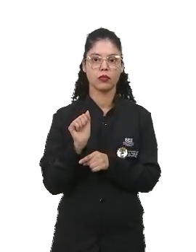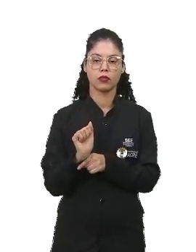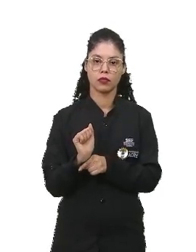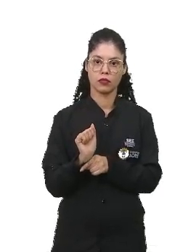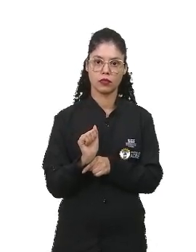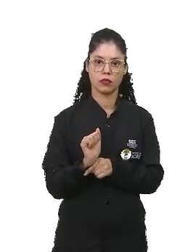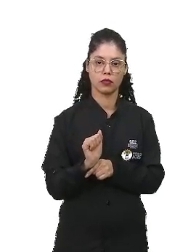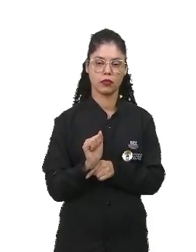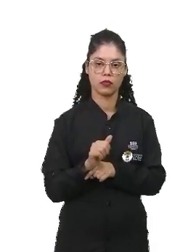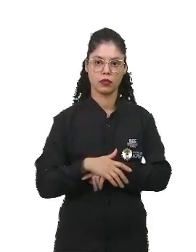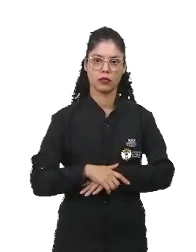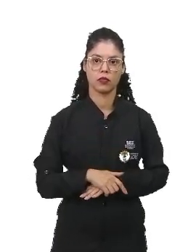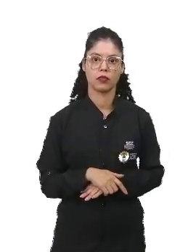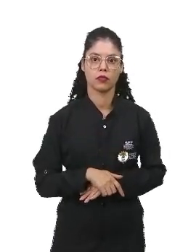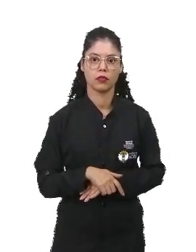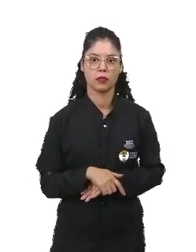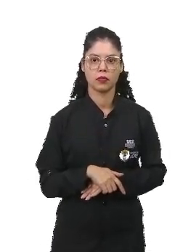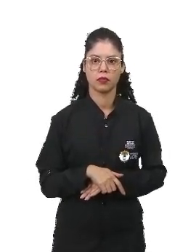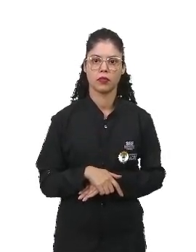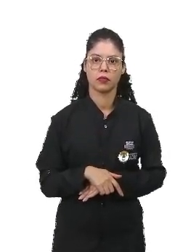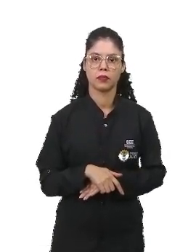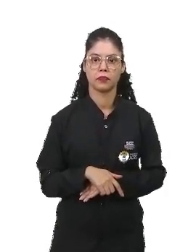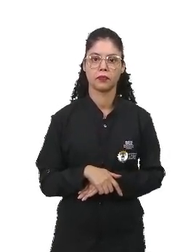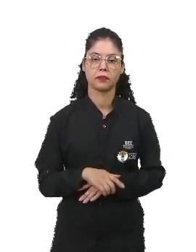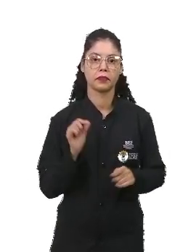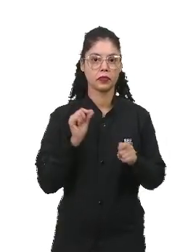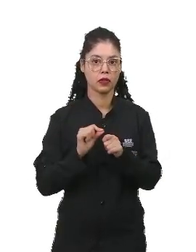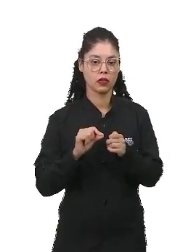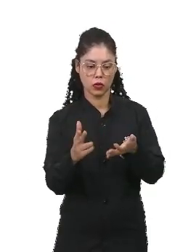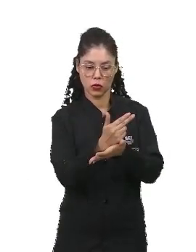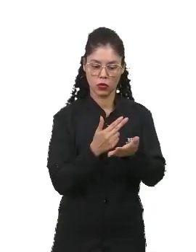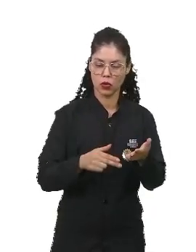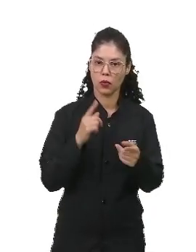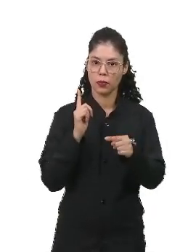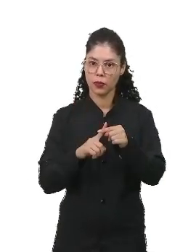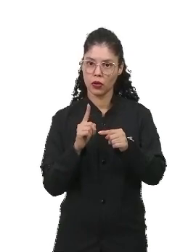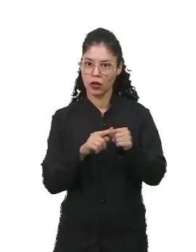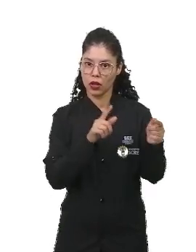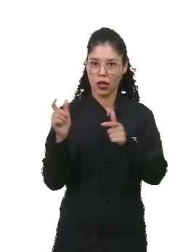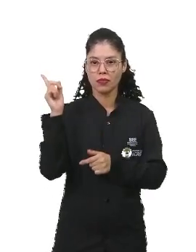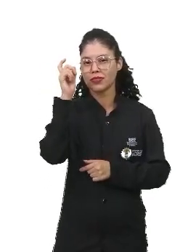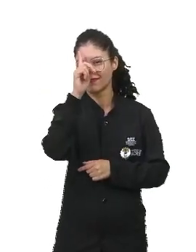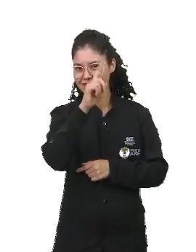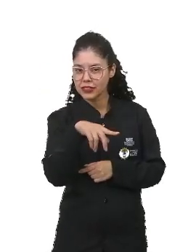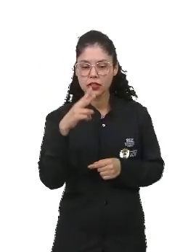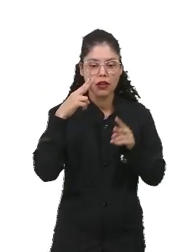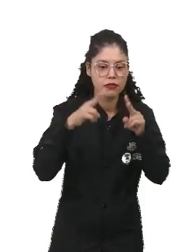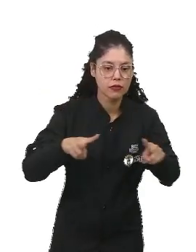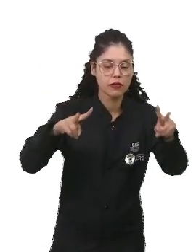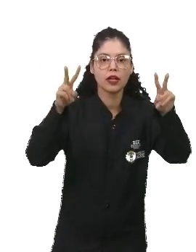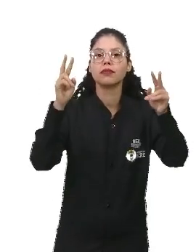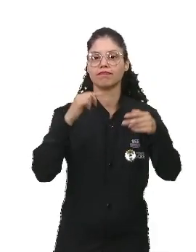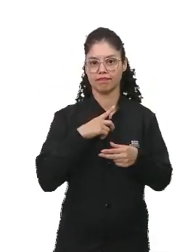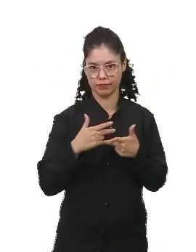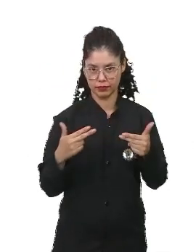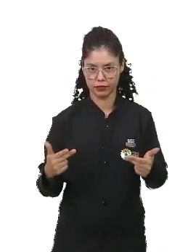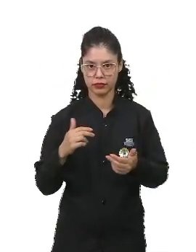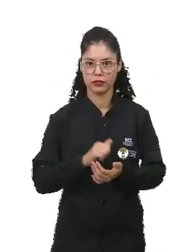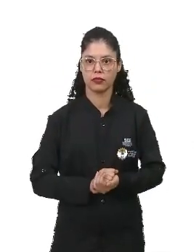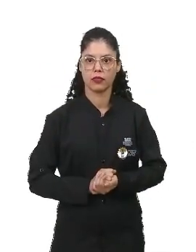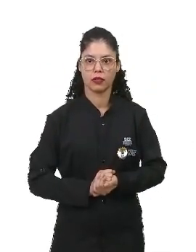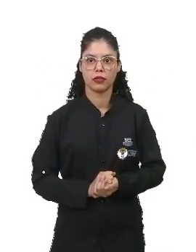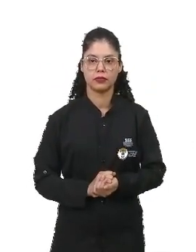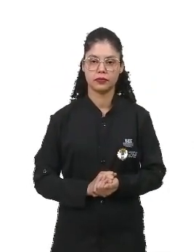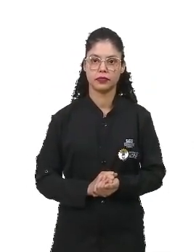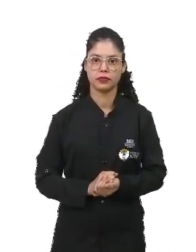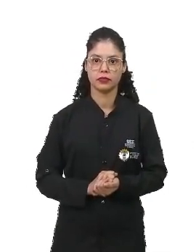a terceira componente do ponto A. Eu não vou fazer um desenho porque no espaço é mais complicado da gente ver as coisas.